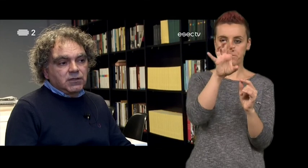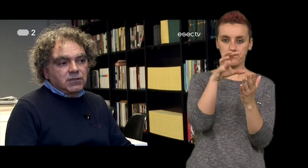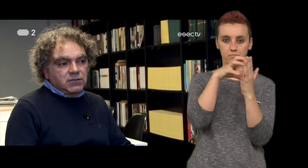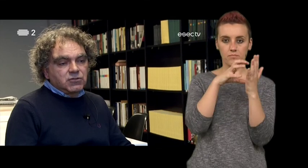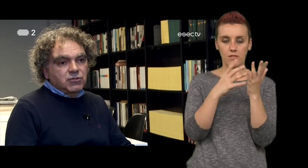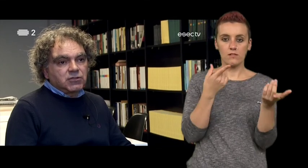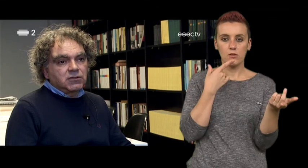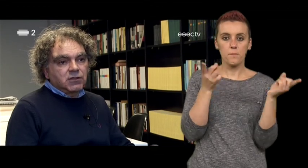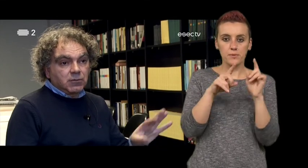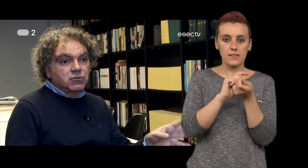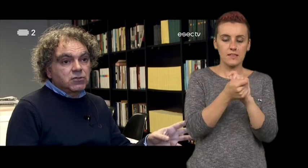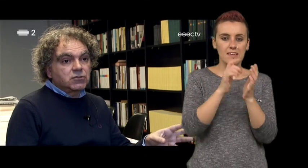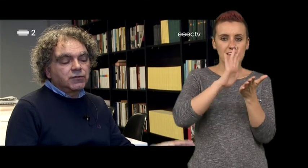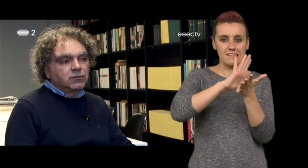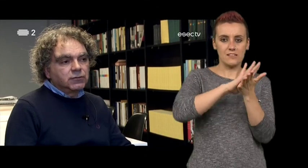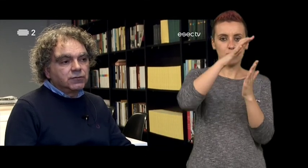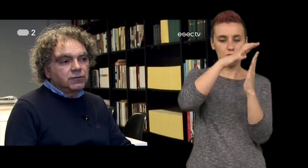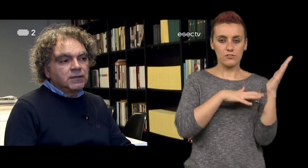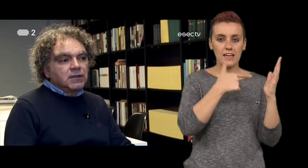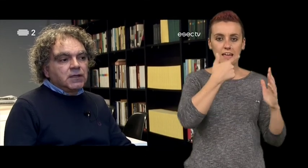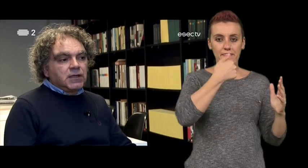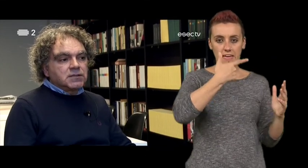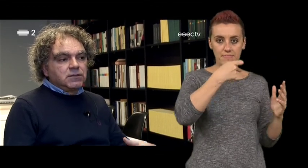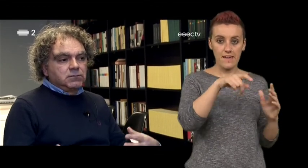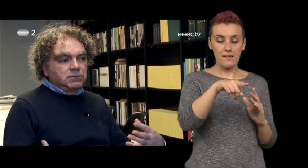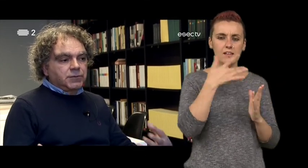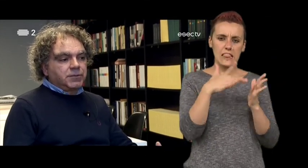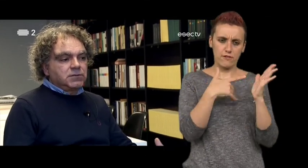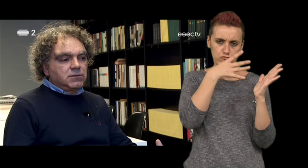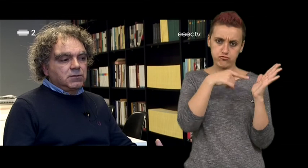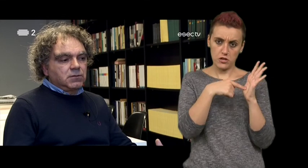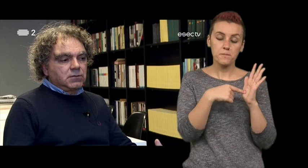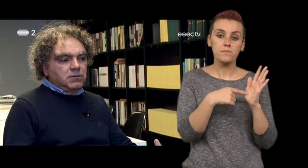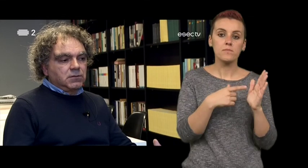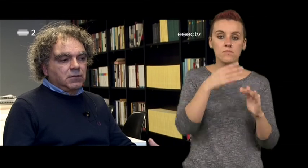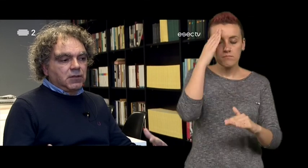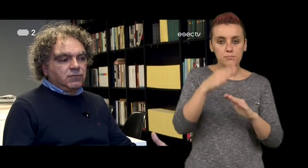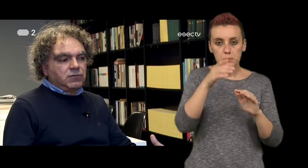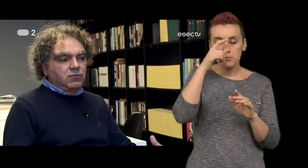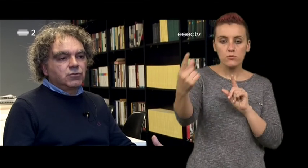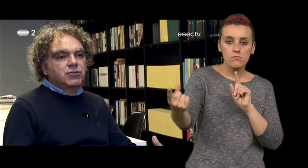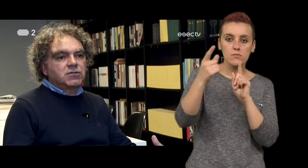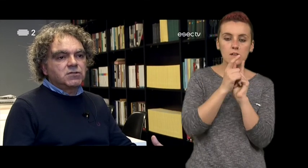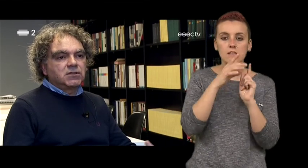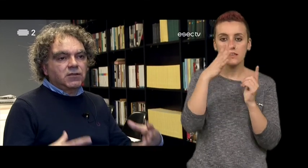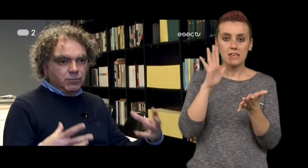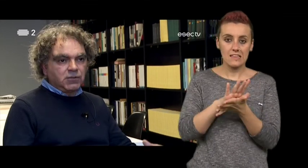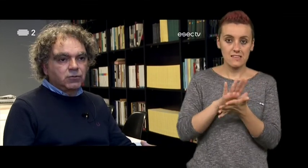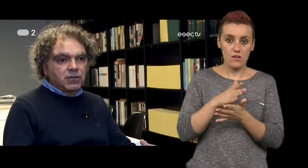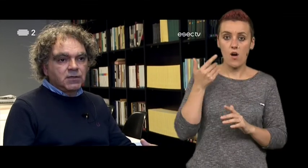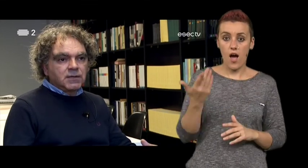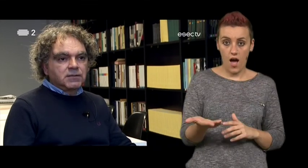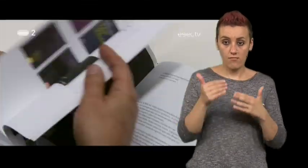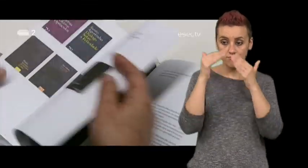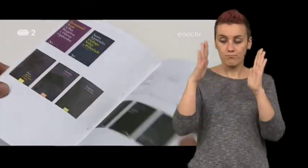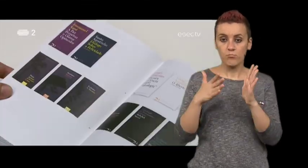imagem das edições 70, que é uma das coisas que eu falo no livro, é assim, de repente, alguém veio ter connosco e diz assim: está aqui uma